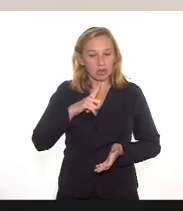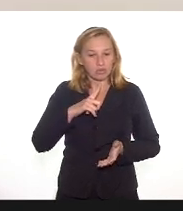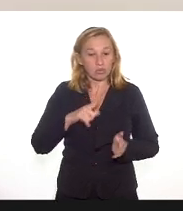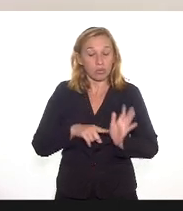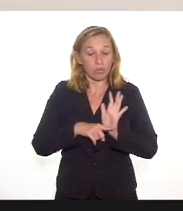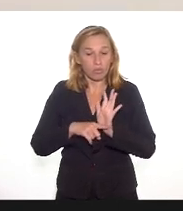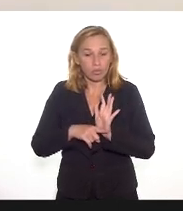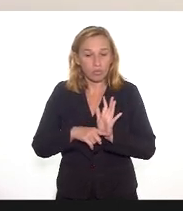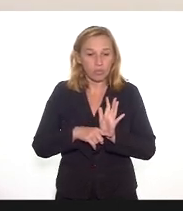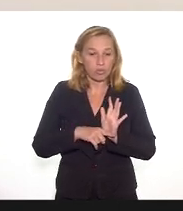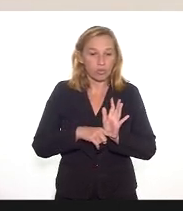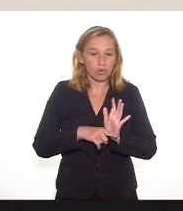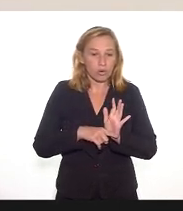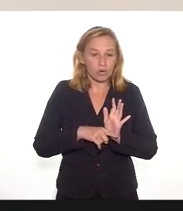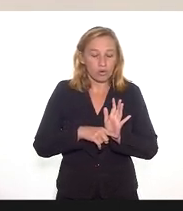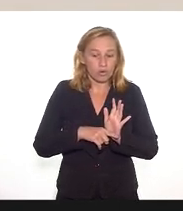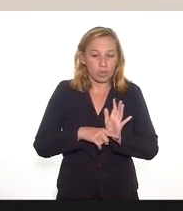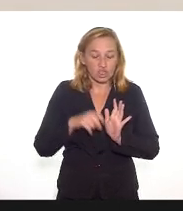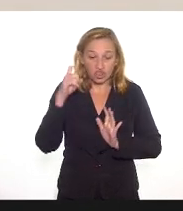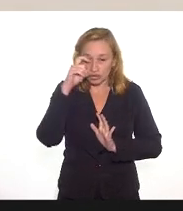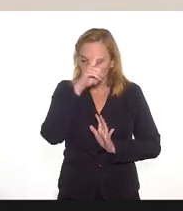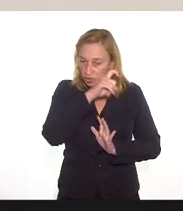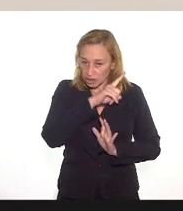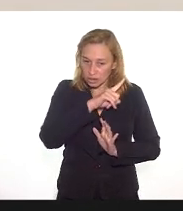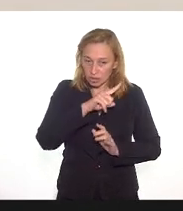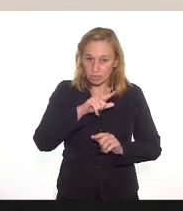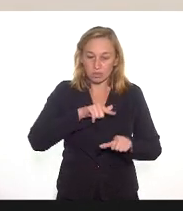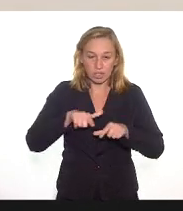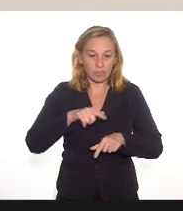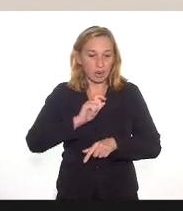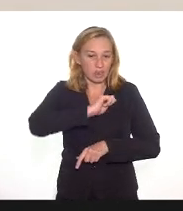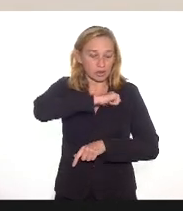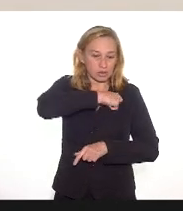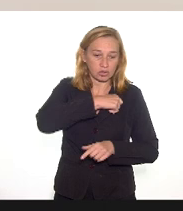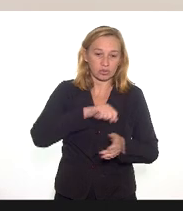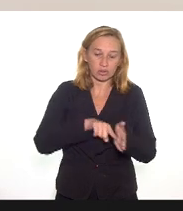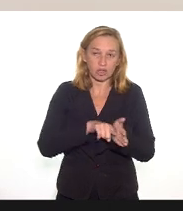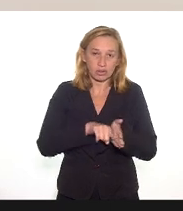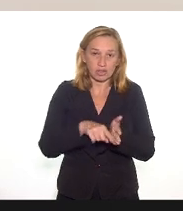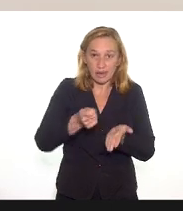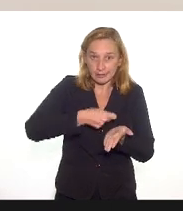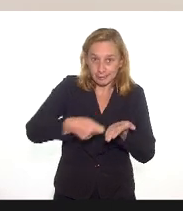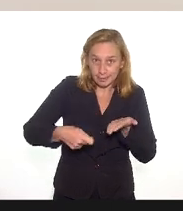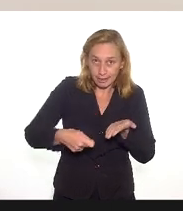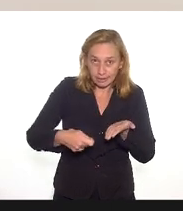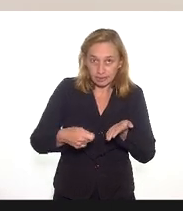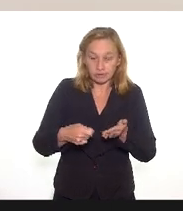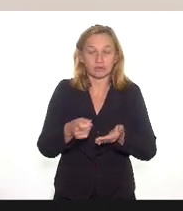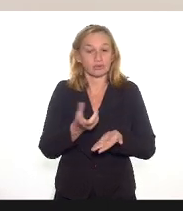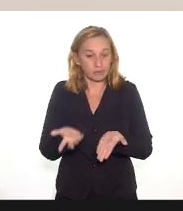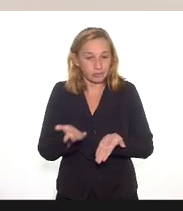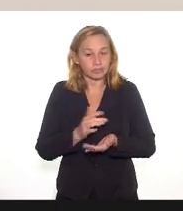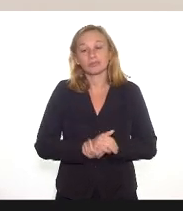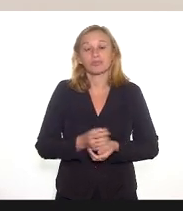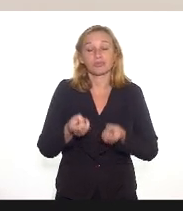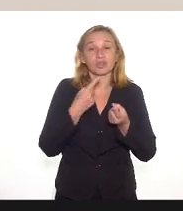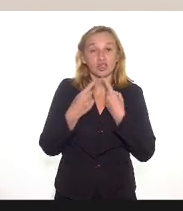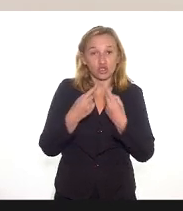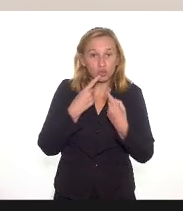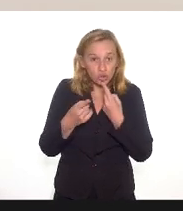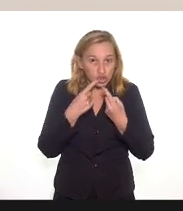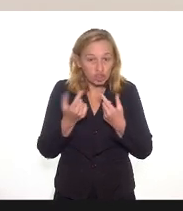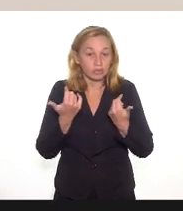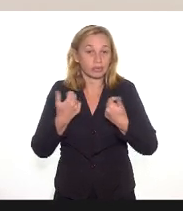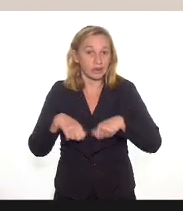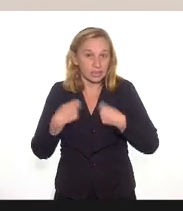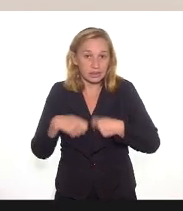fiscal para ser assinado. Muitas das coisas são restrições por hora dadas, claro que podem ser debatidas, podem ser